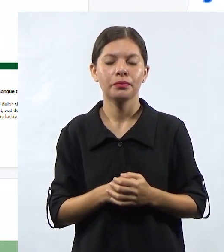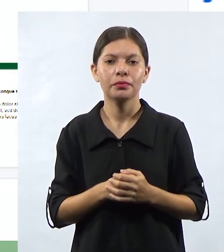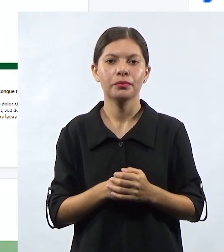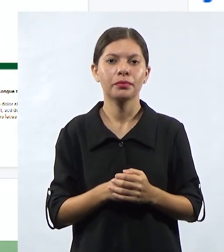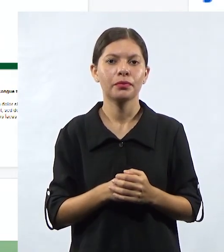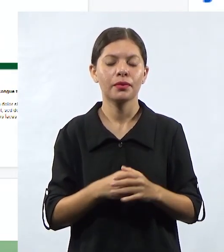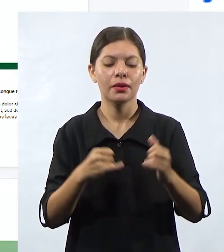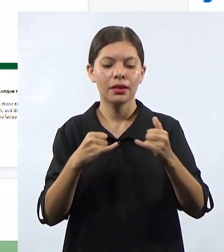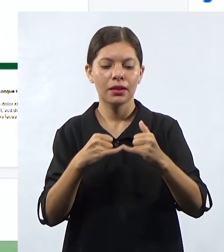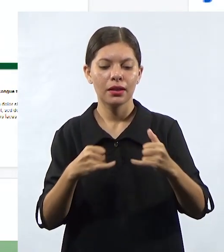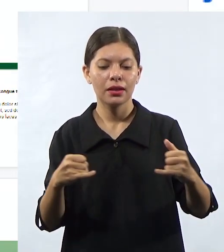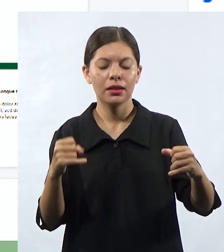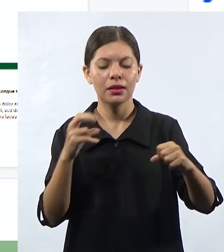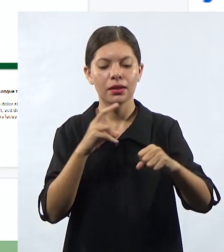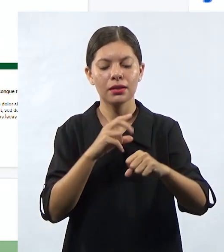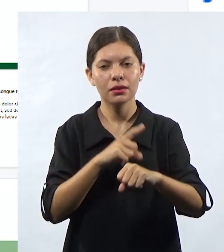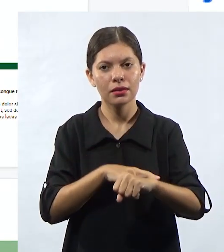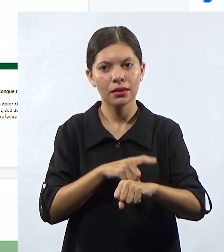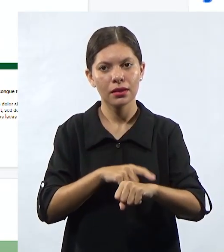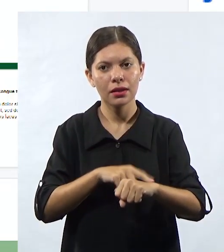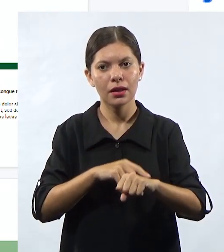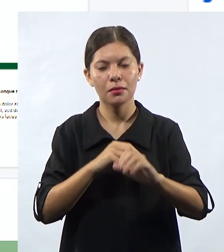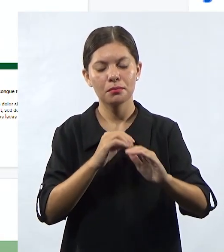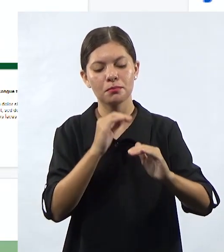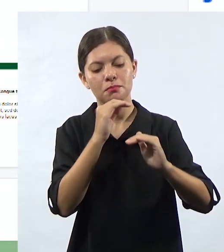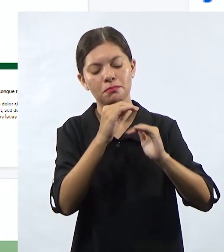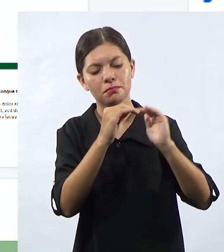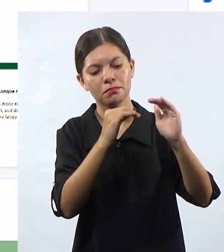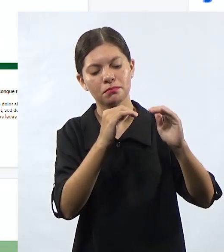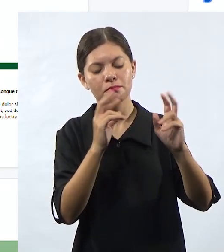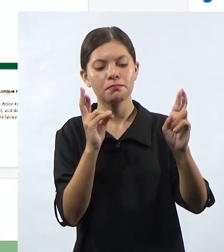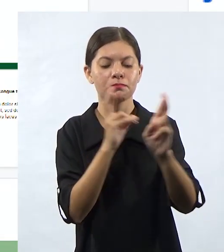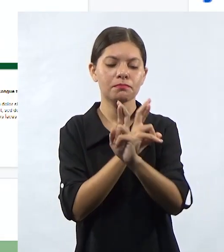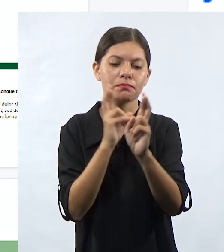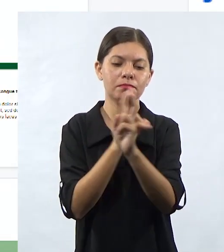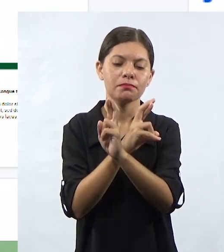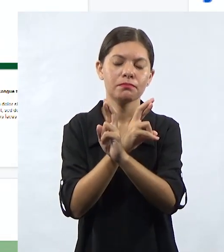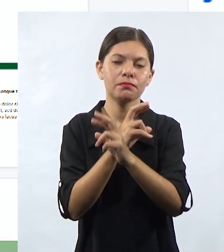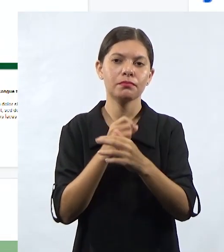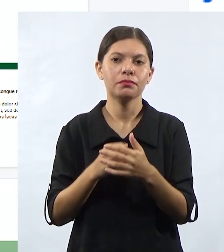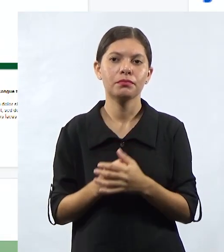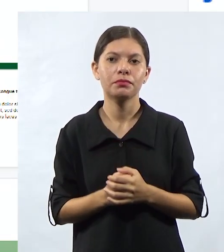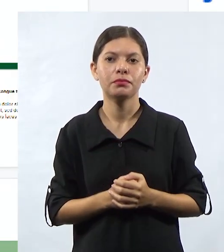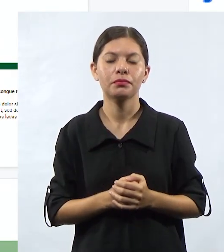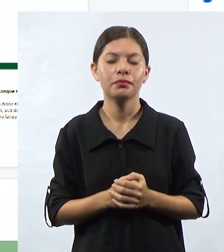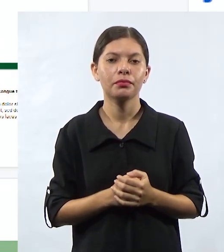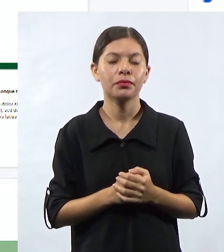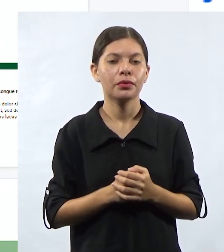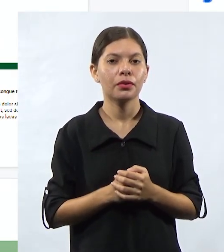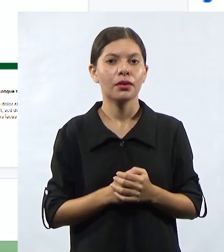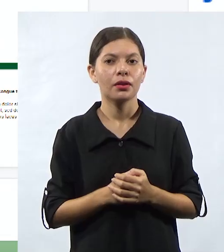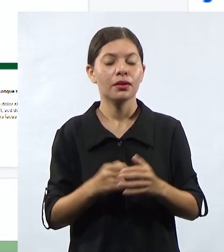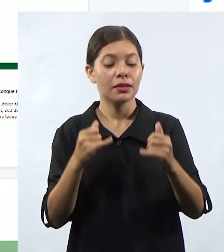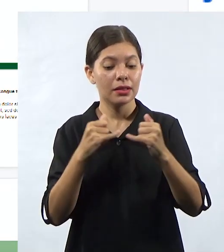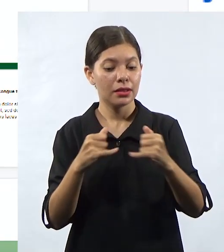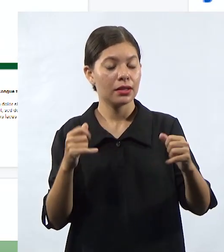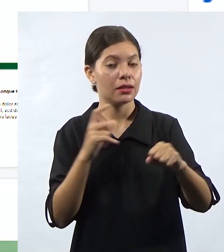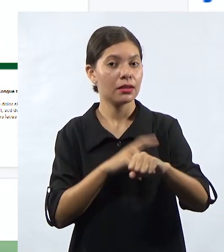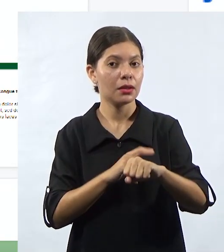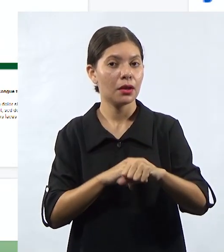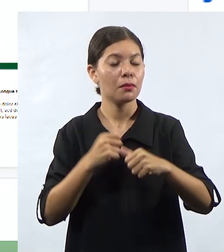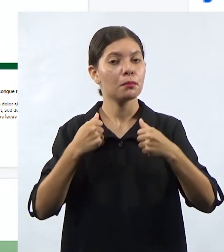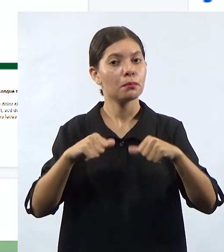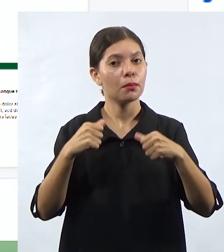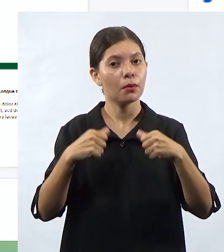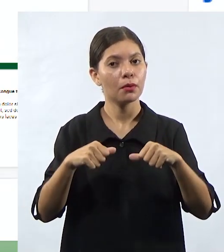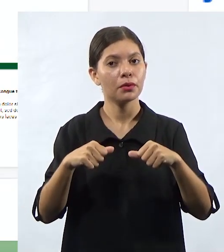cronograma, que é, né, a linha do tempo, processo, relação. Lembrando que esses outros, eles podem virar linhas do